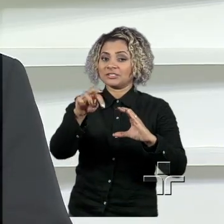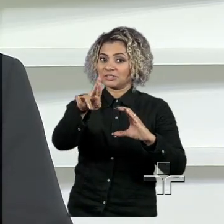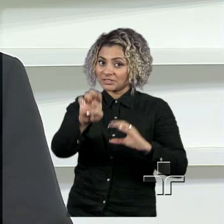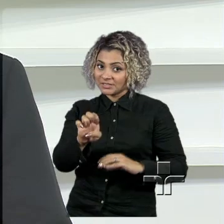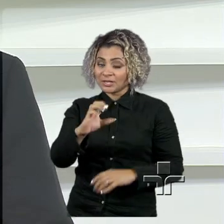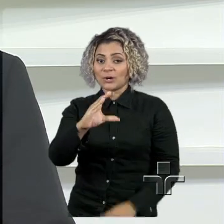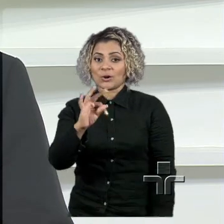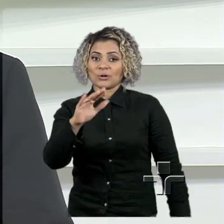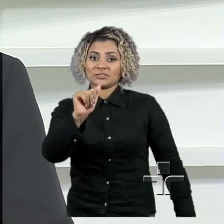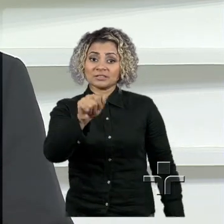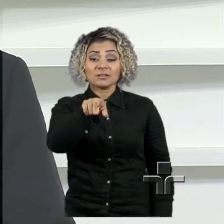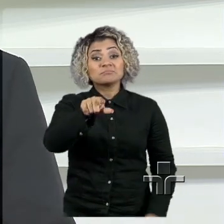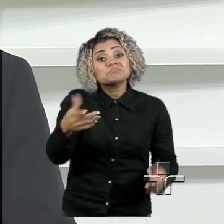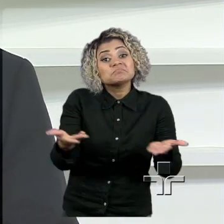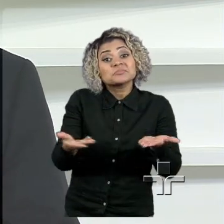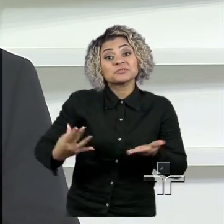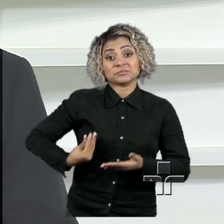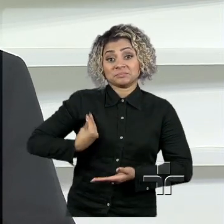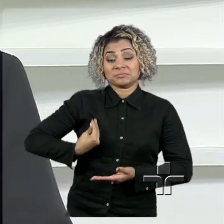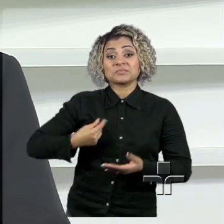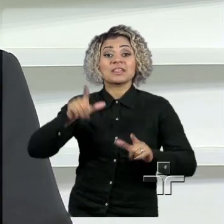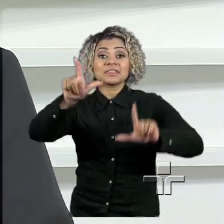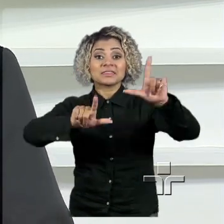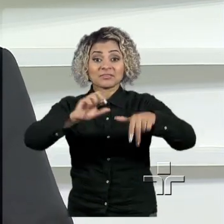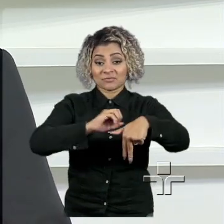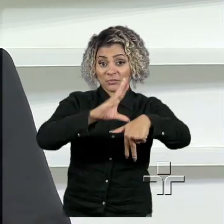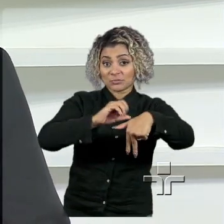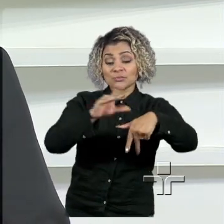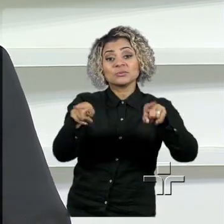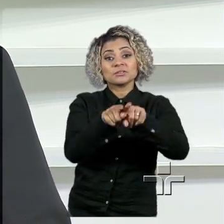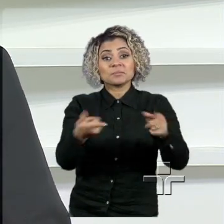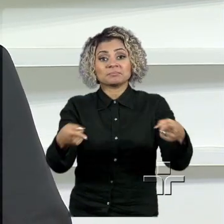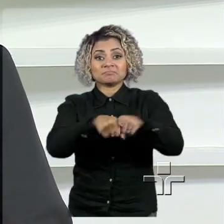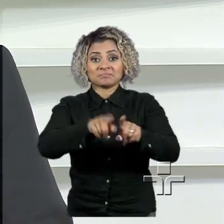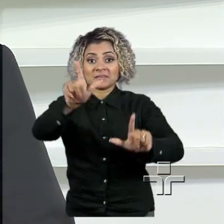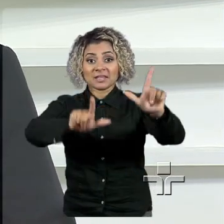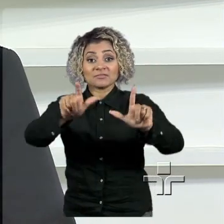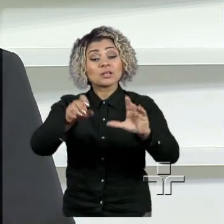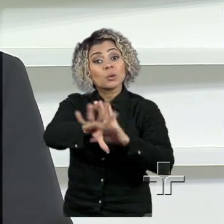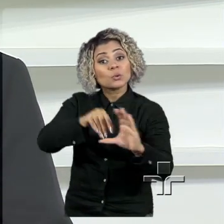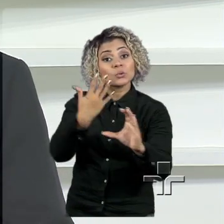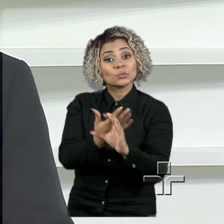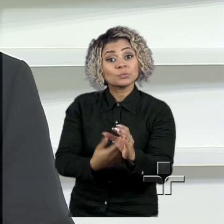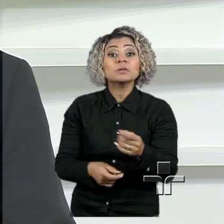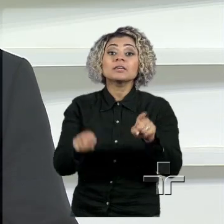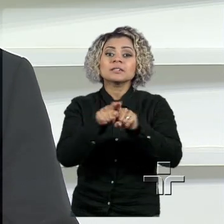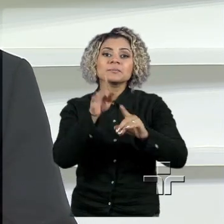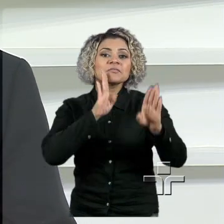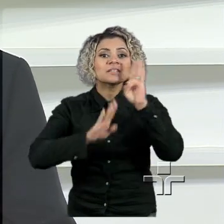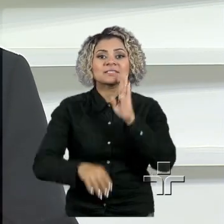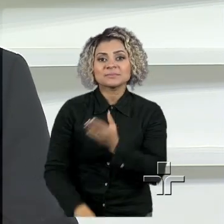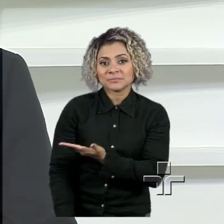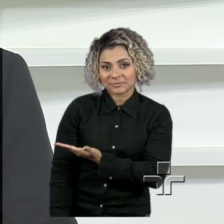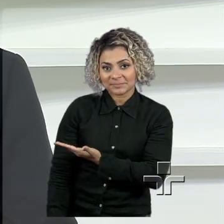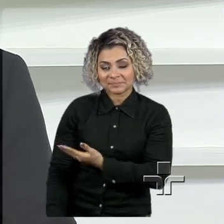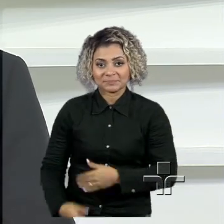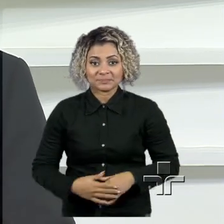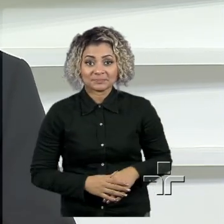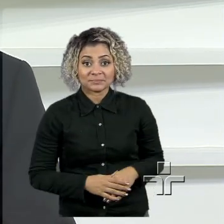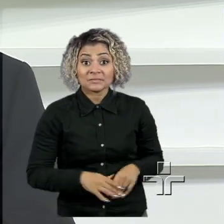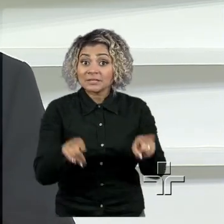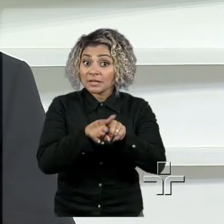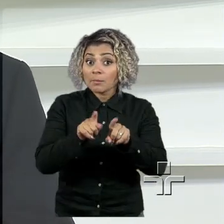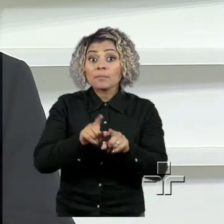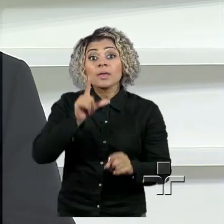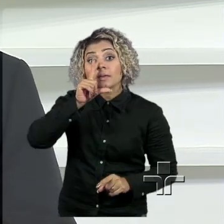pela TV Cultura, pelas emissoras afiliadas, pelo nosso canal no YouTube e pela nossa página no Facebook, também